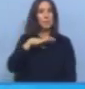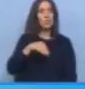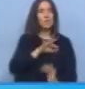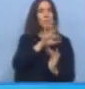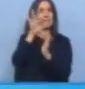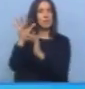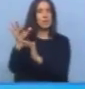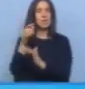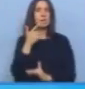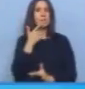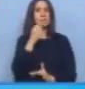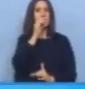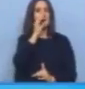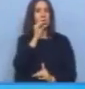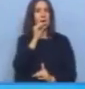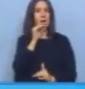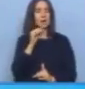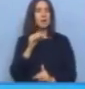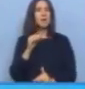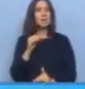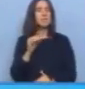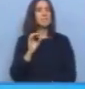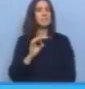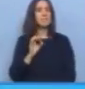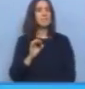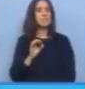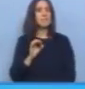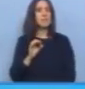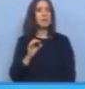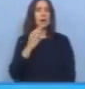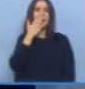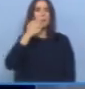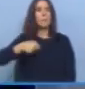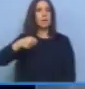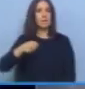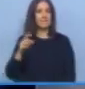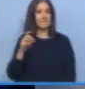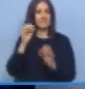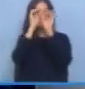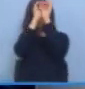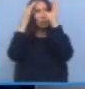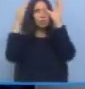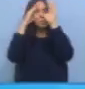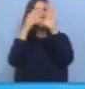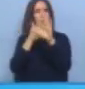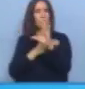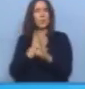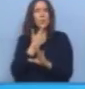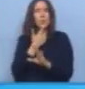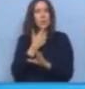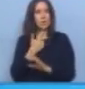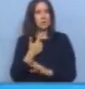E perceber que vão com as malas carregadas de preconceitos e preconceitos, que